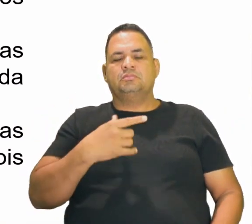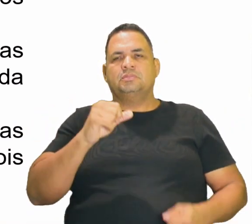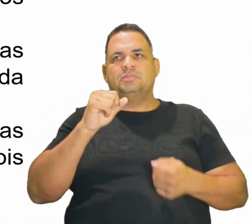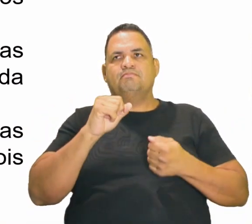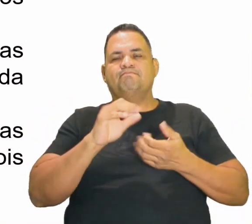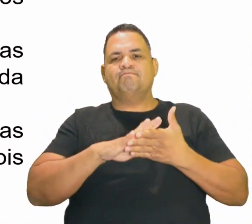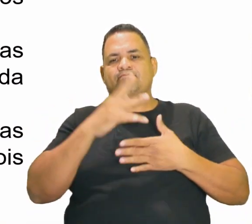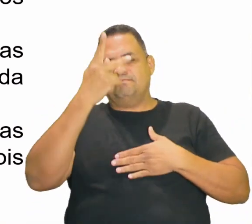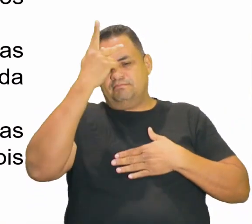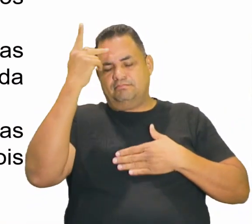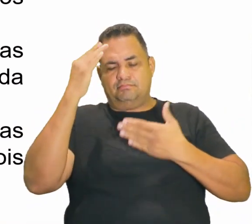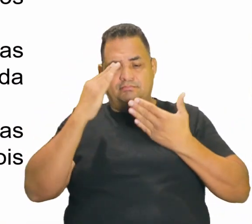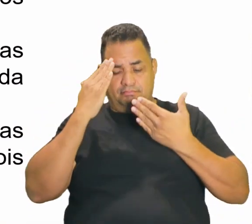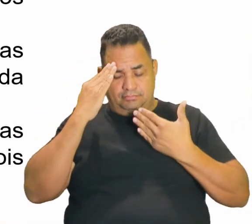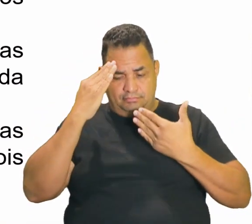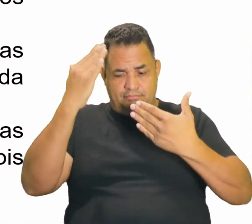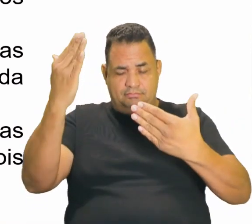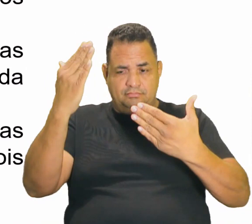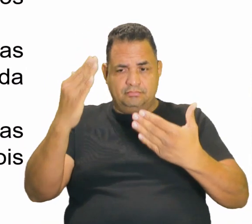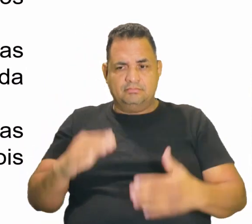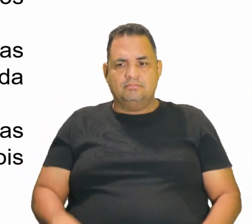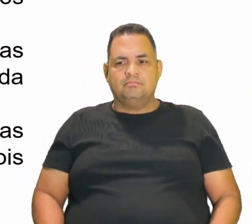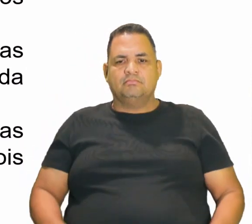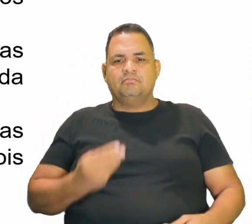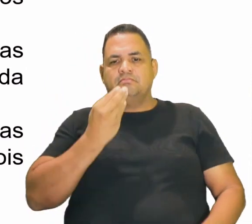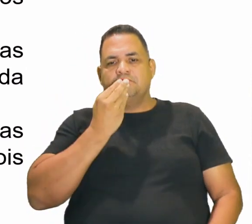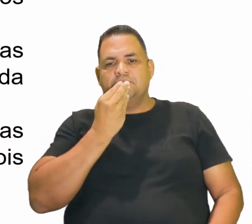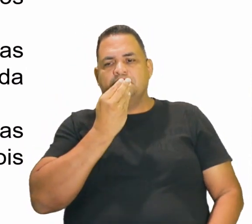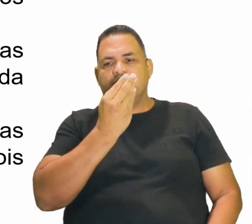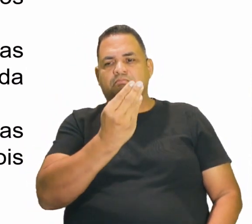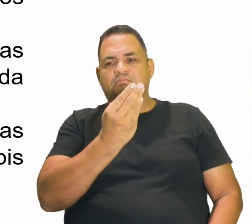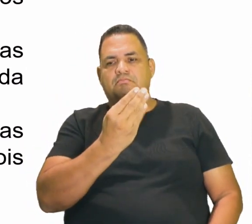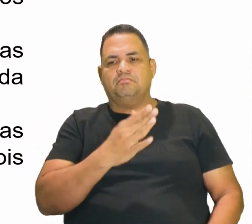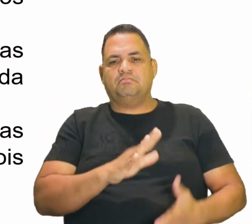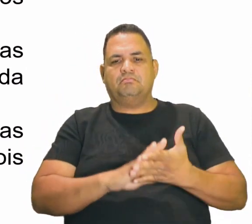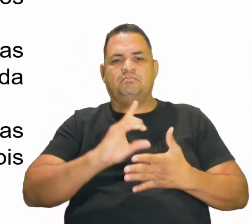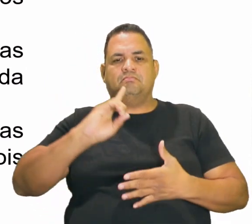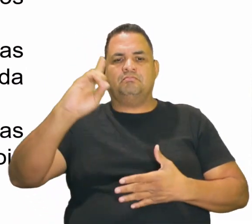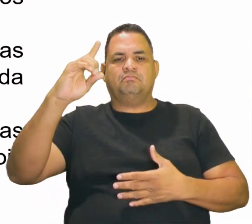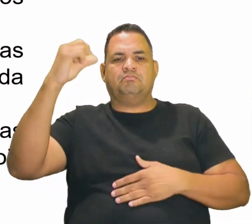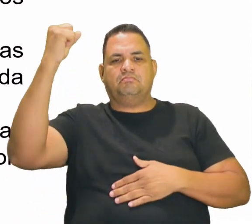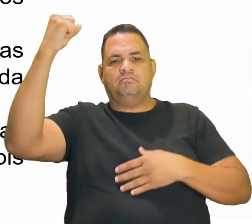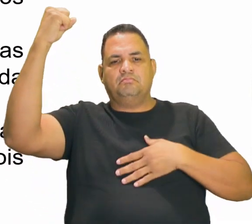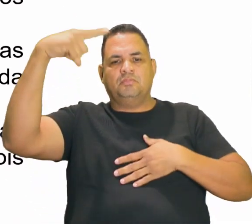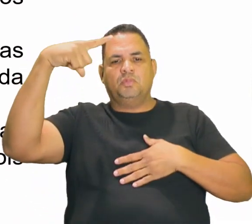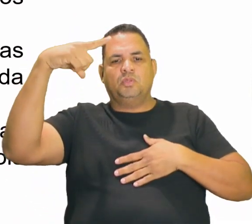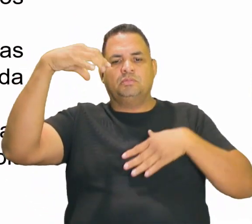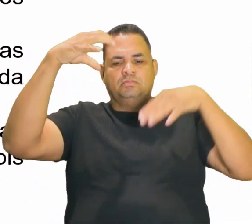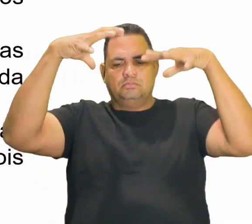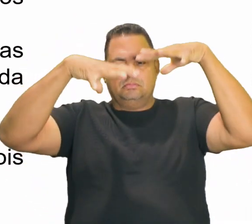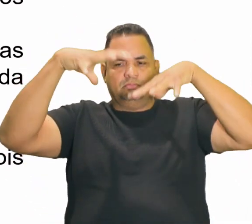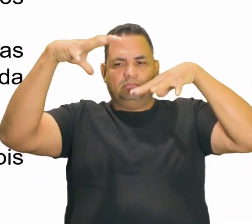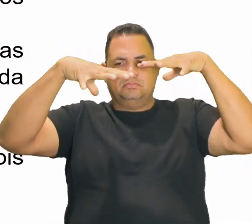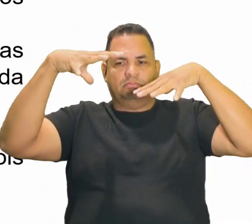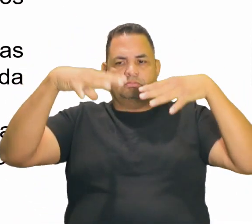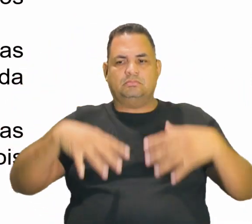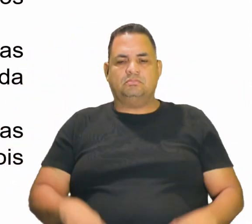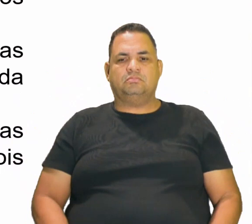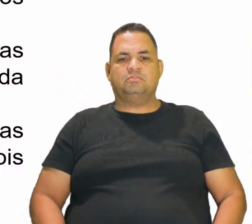fazerem agradecimentos ou pediam aos Deuses o sol e a chuva